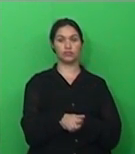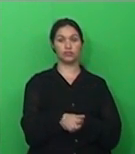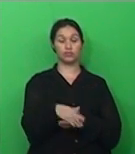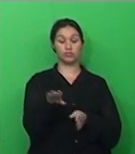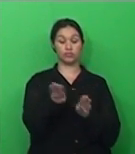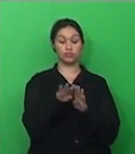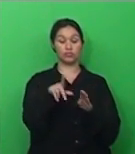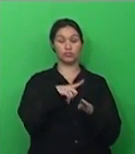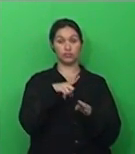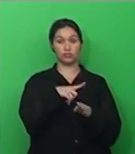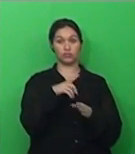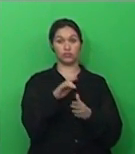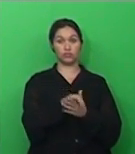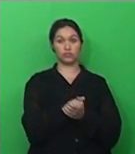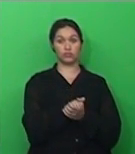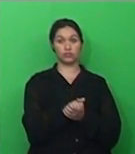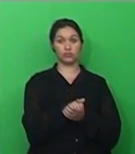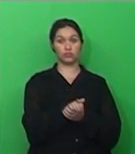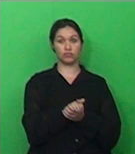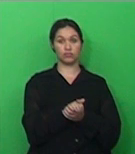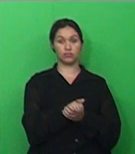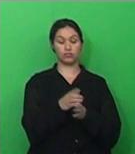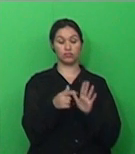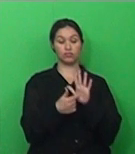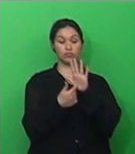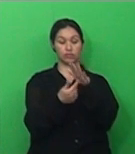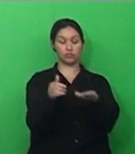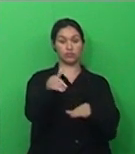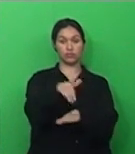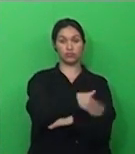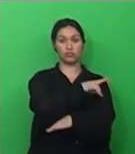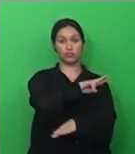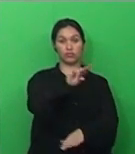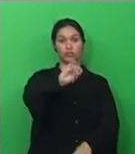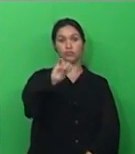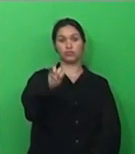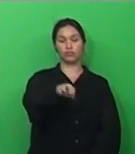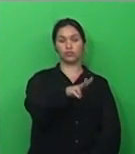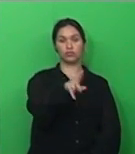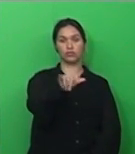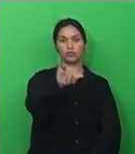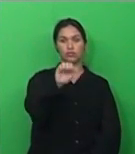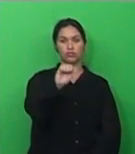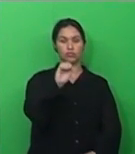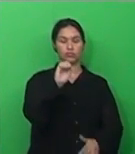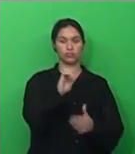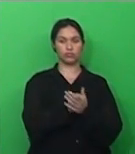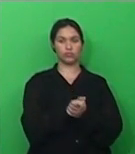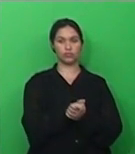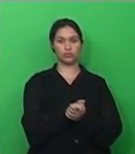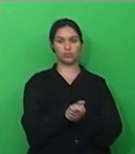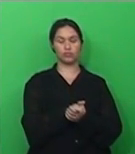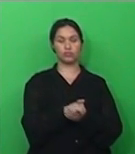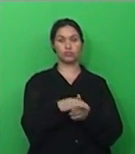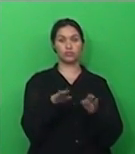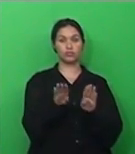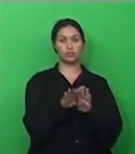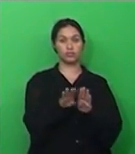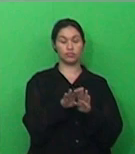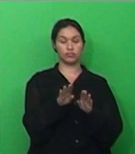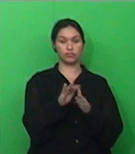intitulado Júlia. Os objetivos principais do grupo são a produção e representação das mais